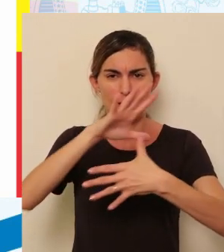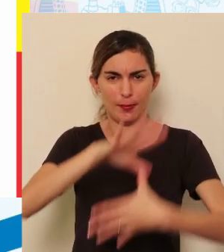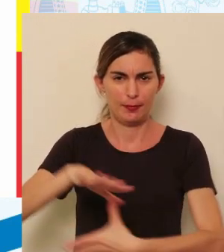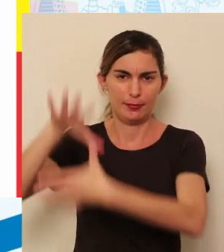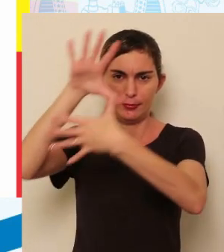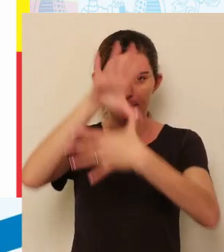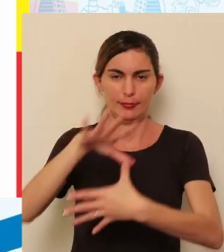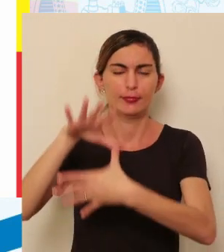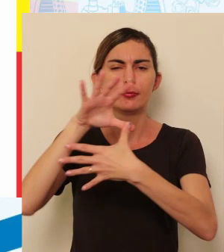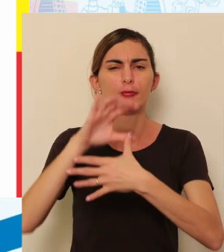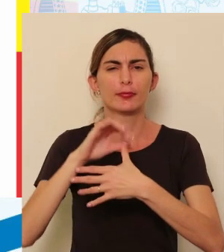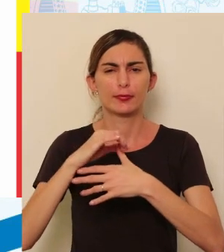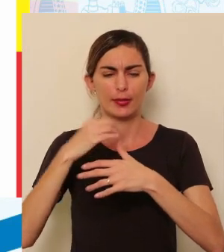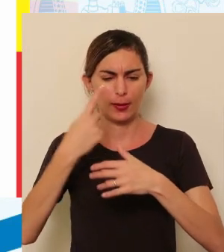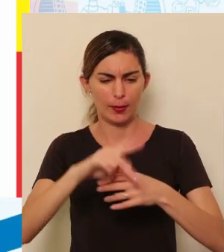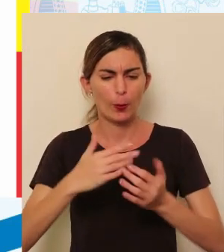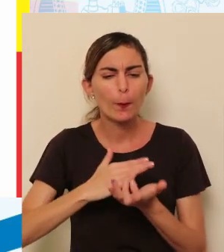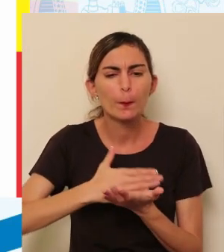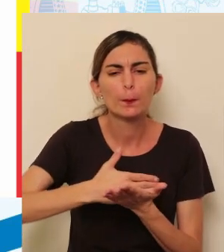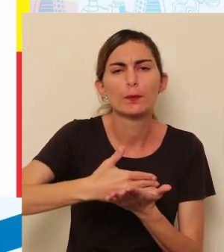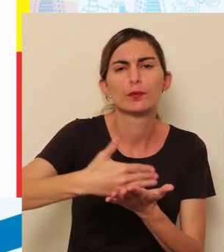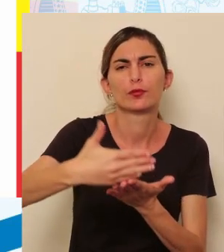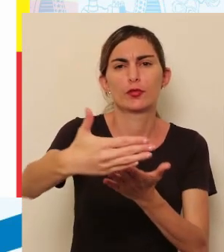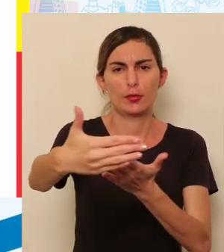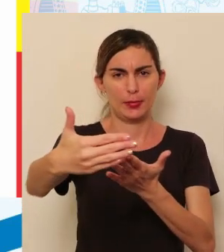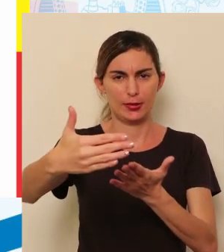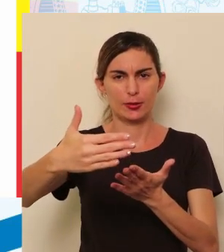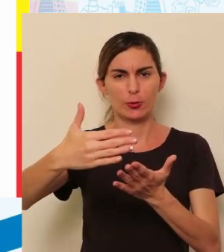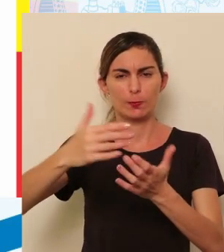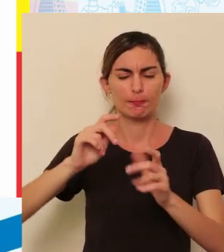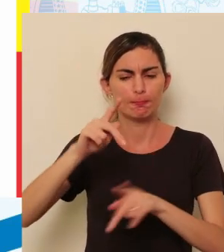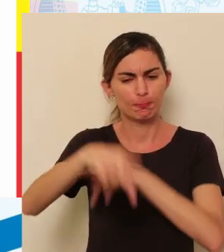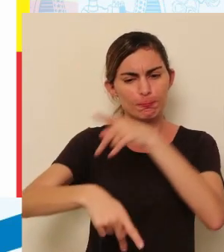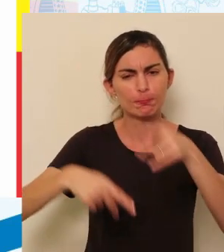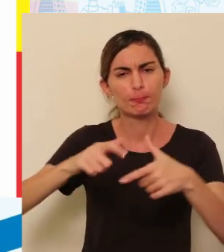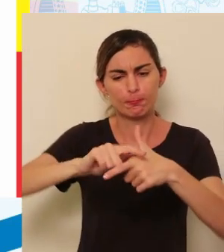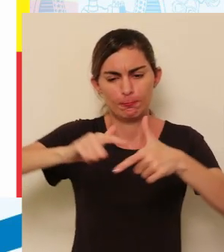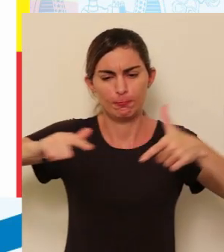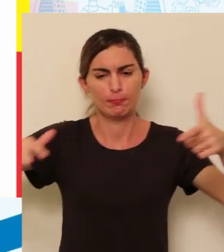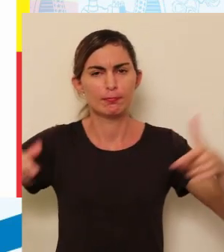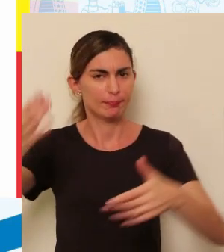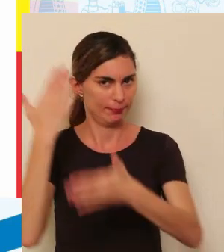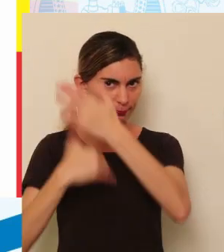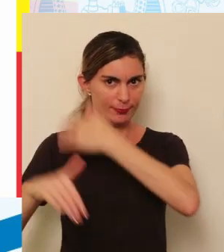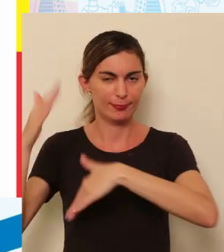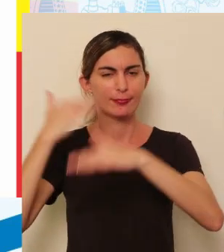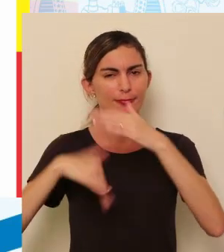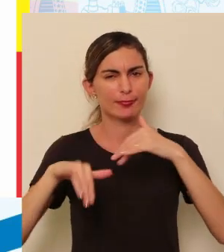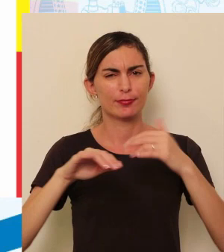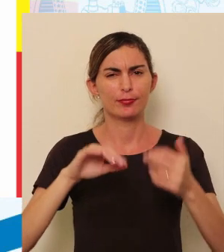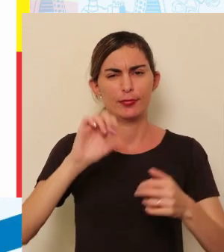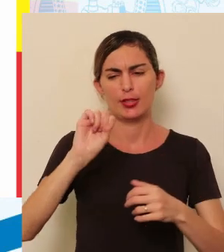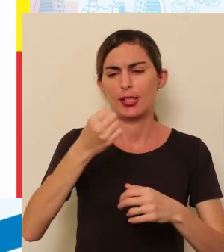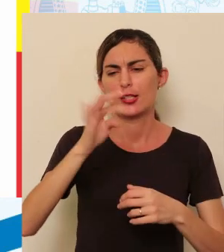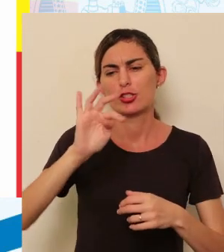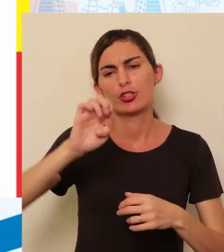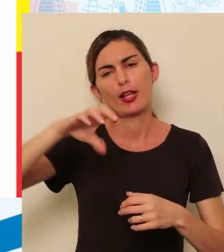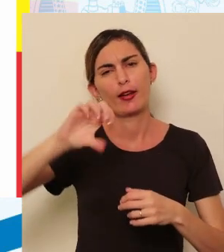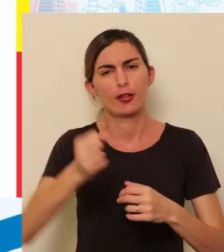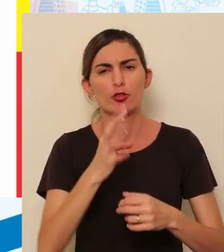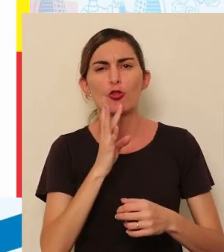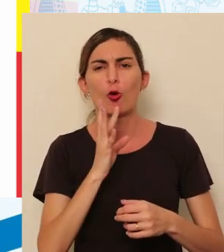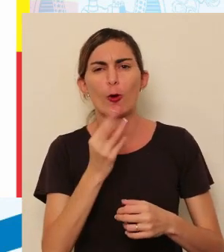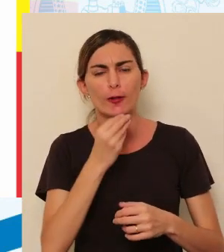América, foi ali o berço, né, ou a central de uma grande civilização do passado, né? Os astecas